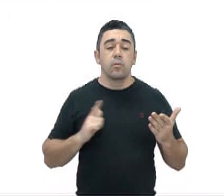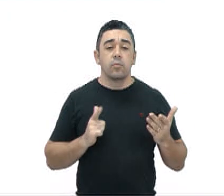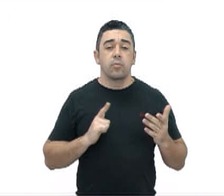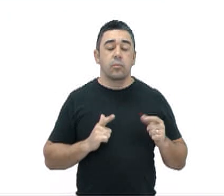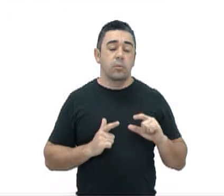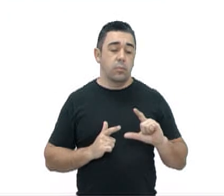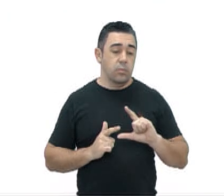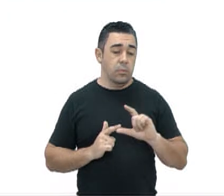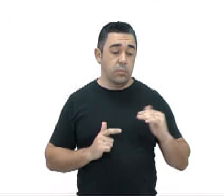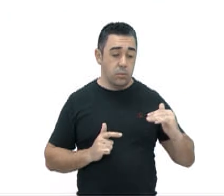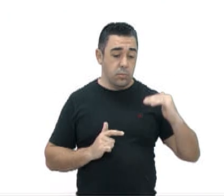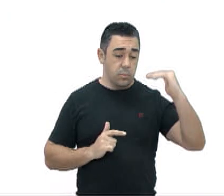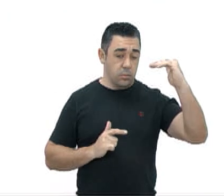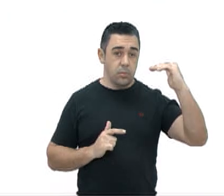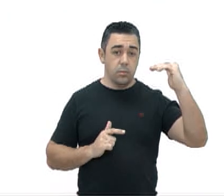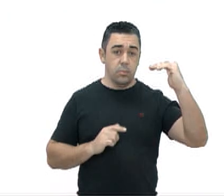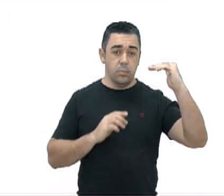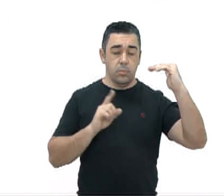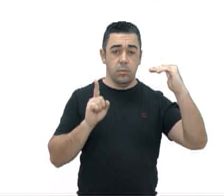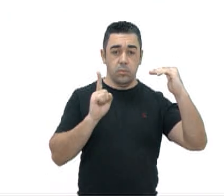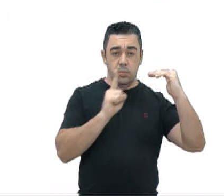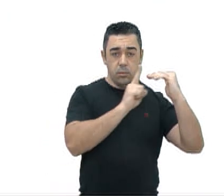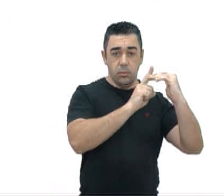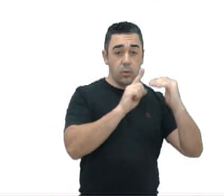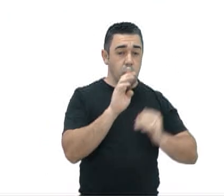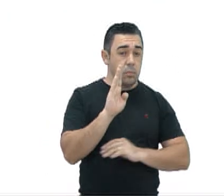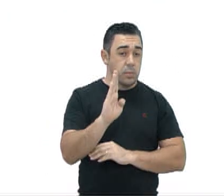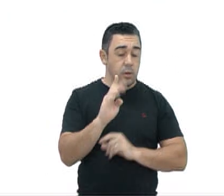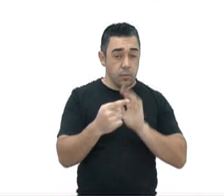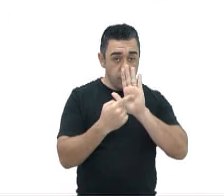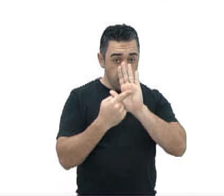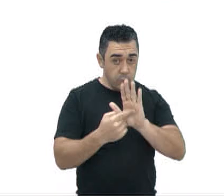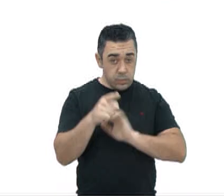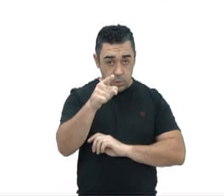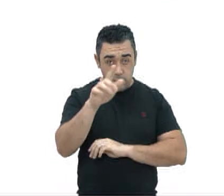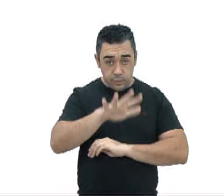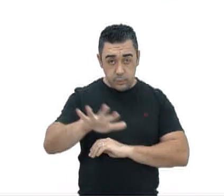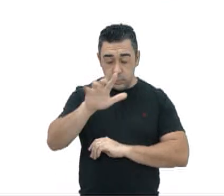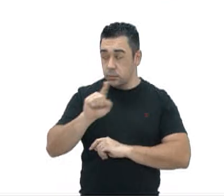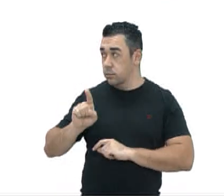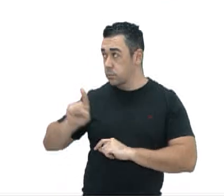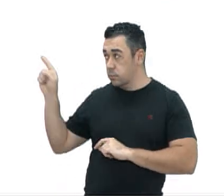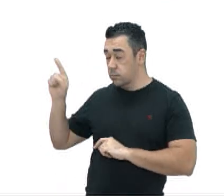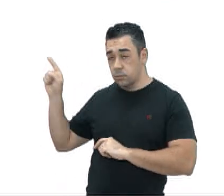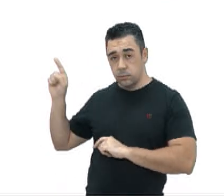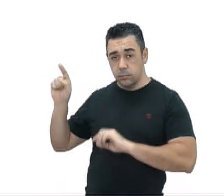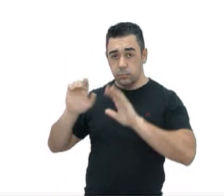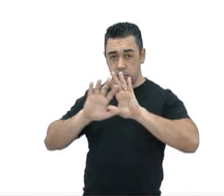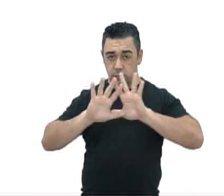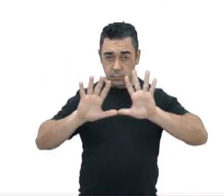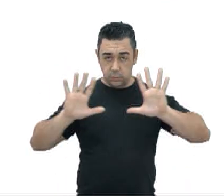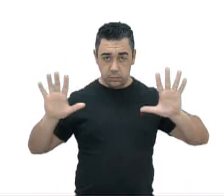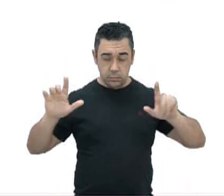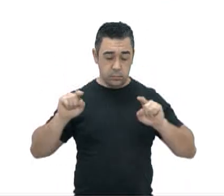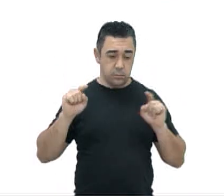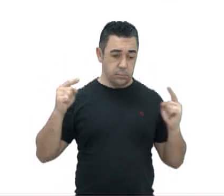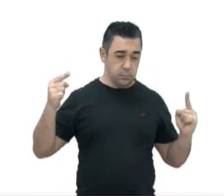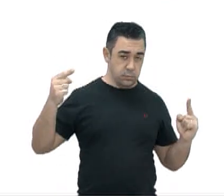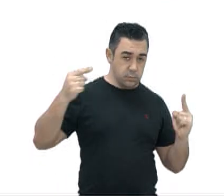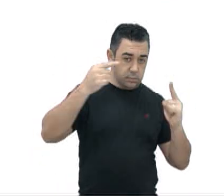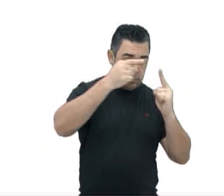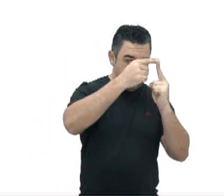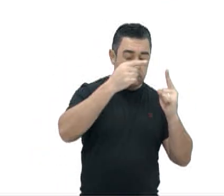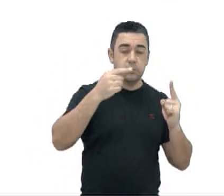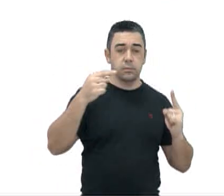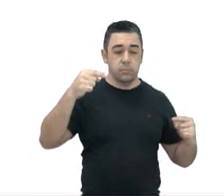latitude e longitude do ponto B? Então, vai aparecer na tela o planisfério e você vai identificar o ponto